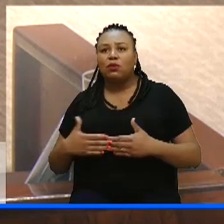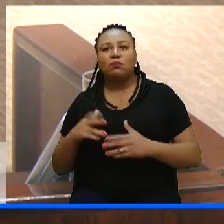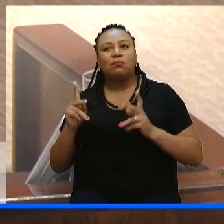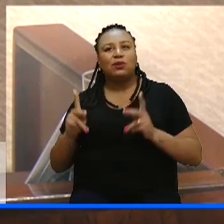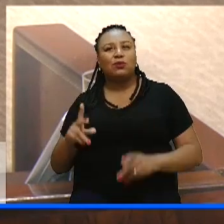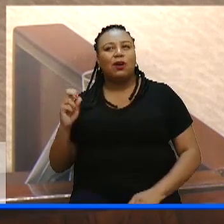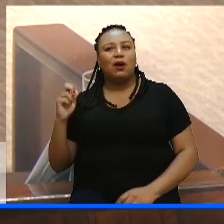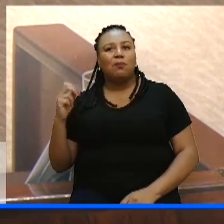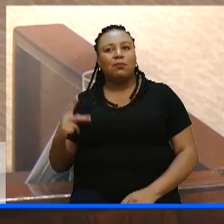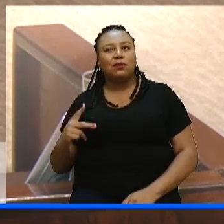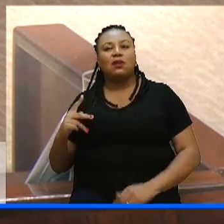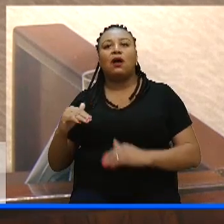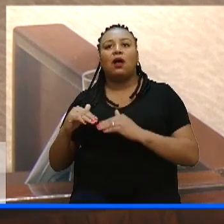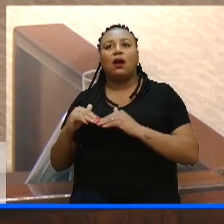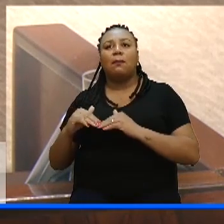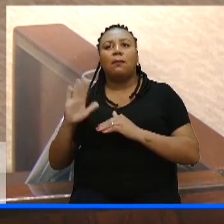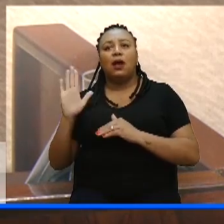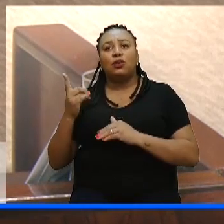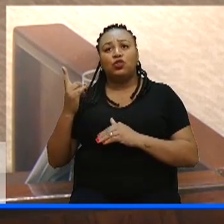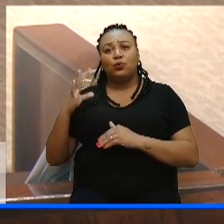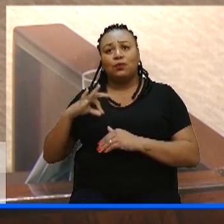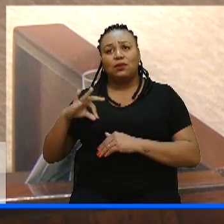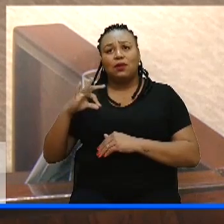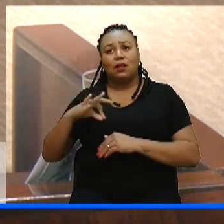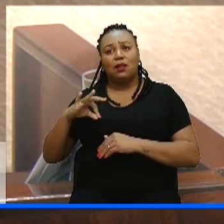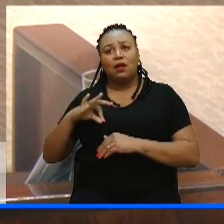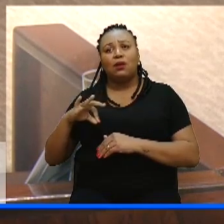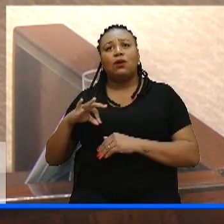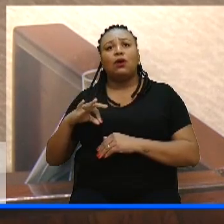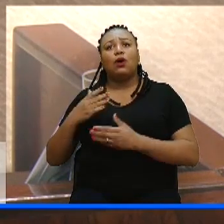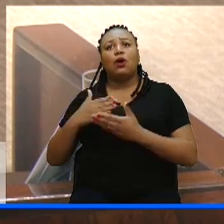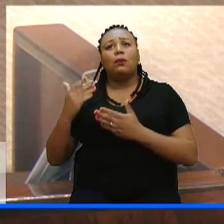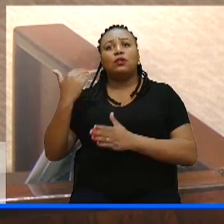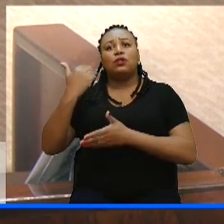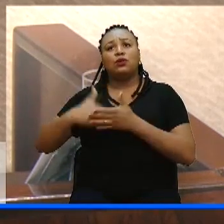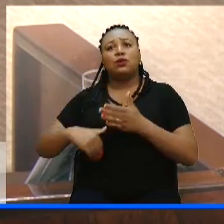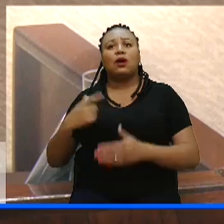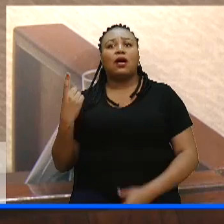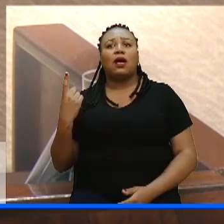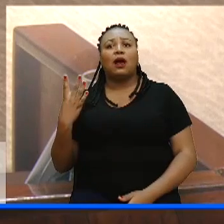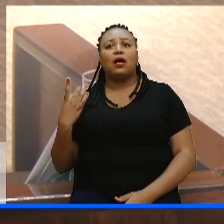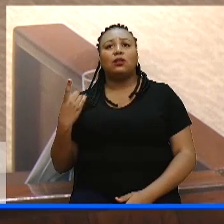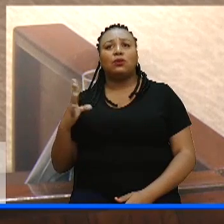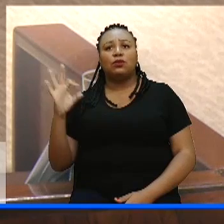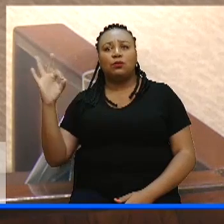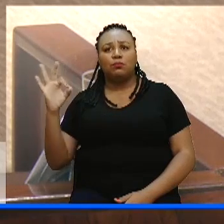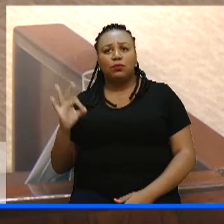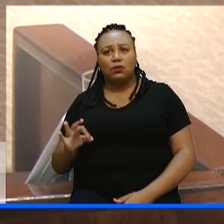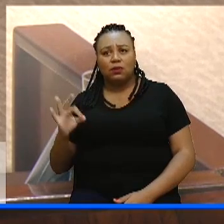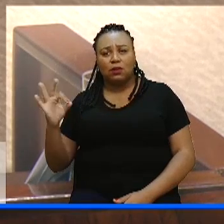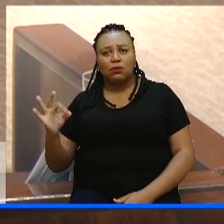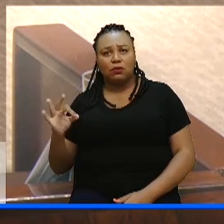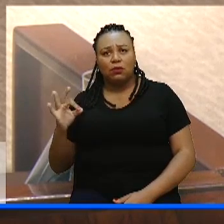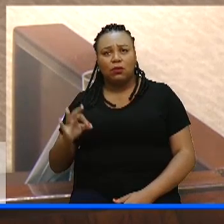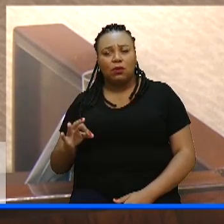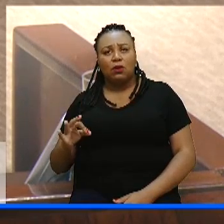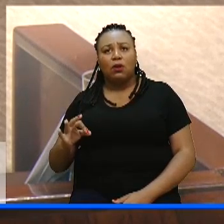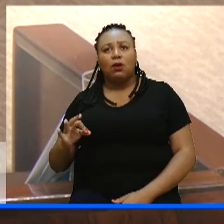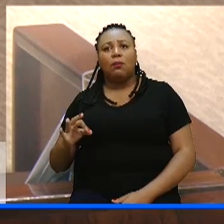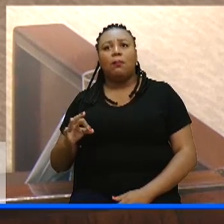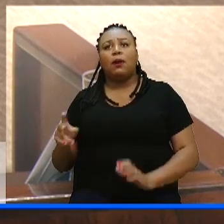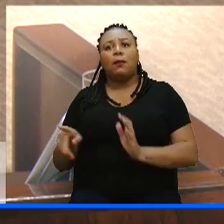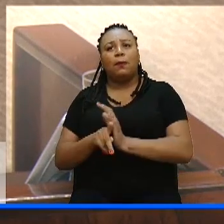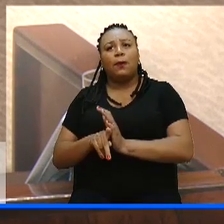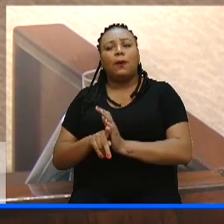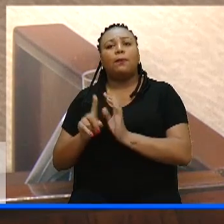que ganha acima de um salário mínimo passe a ter um desconto de 14 por cento para o regime próprio